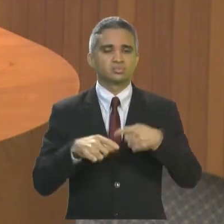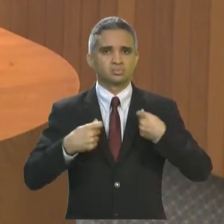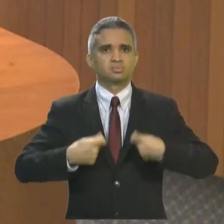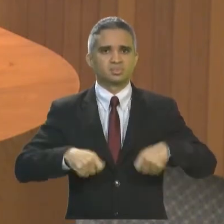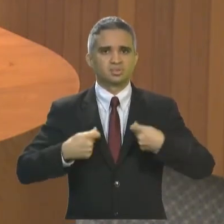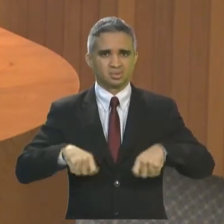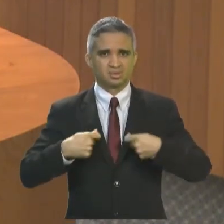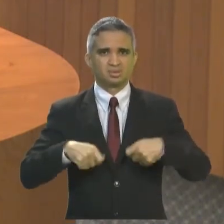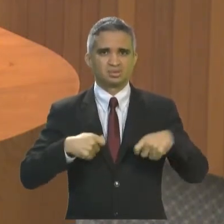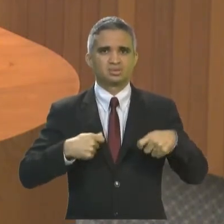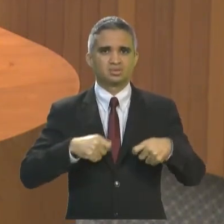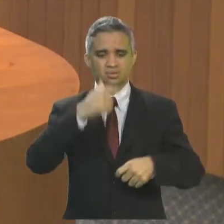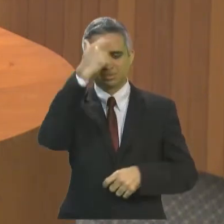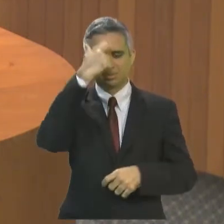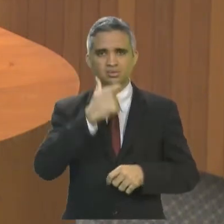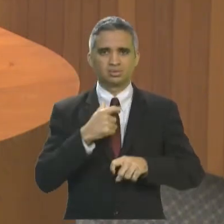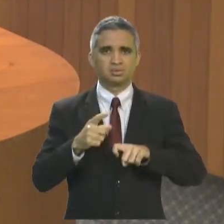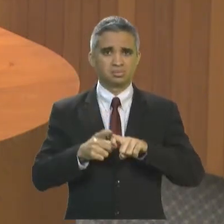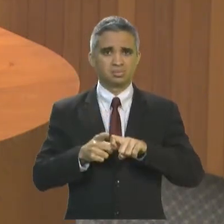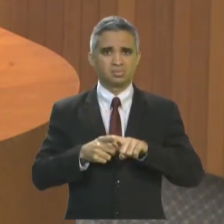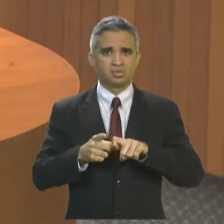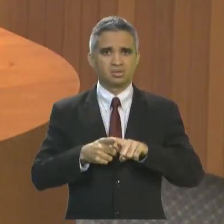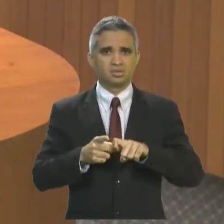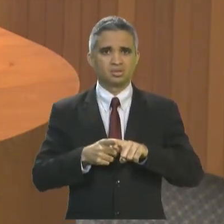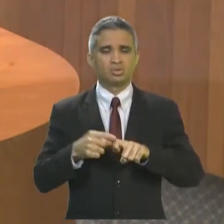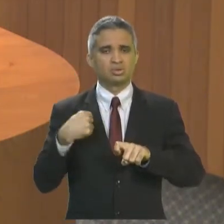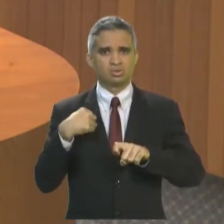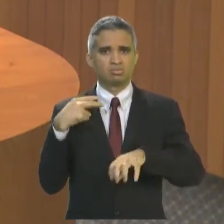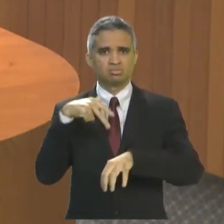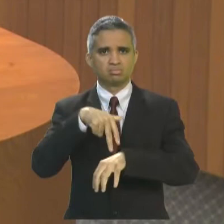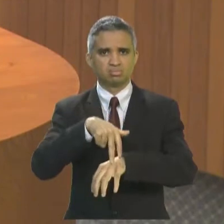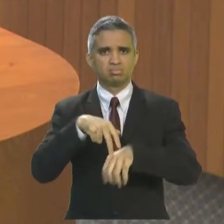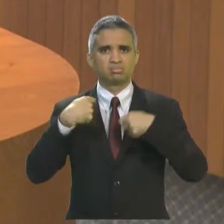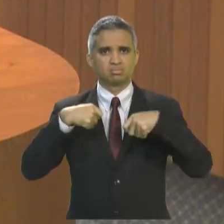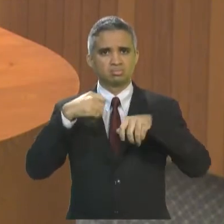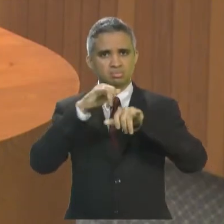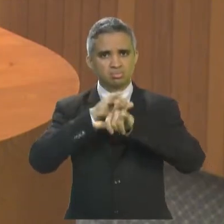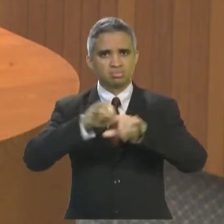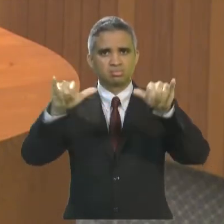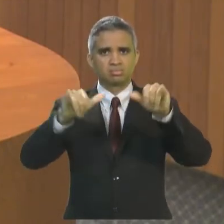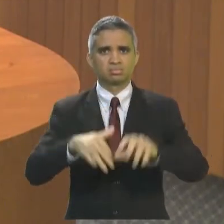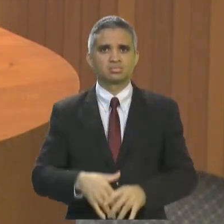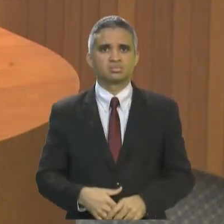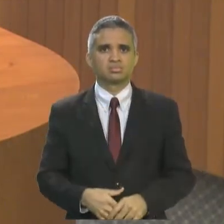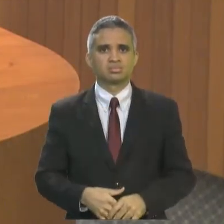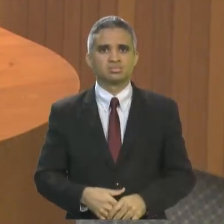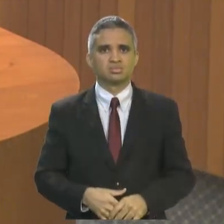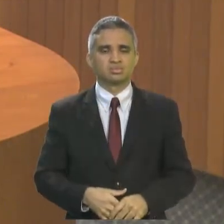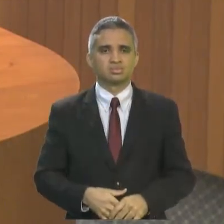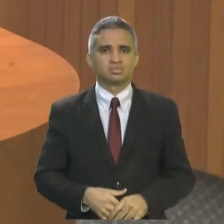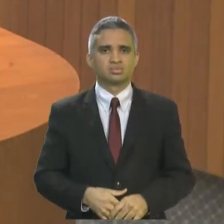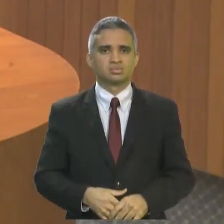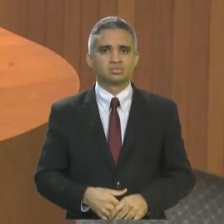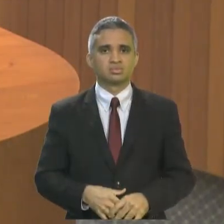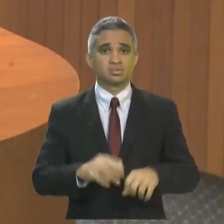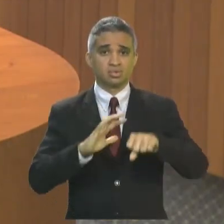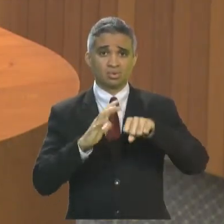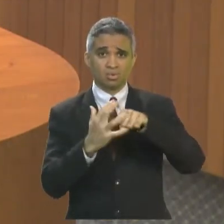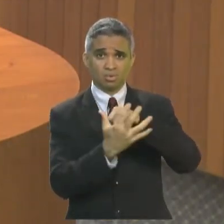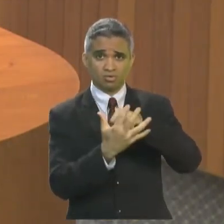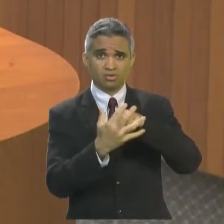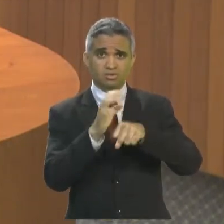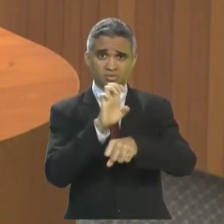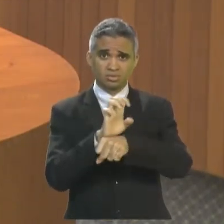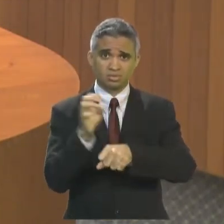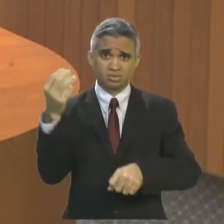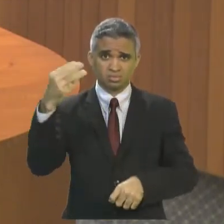que, na condição de médico, eu me posicione aqui na tribuna. Em relação ao que tem acontecido com a Covid, no estado do Maranhão